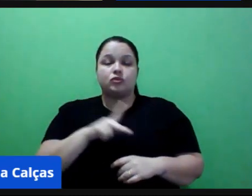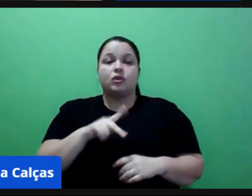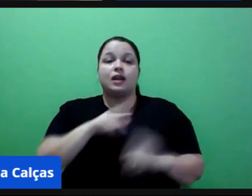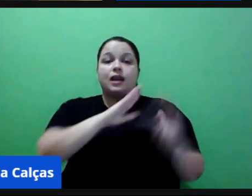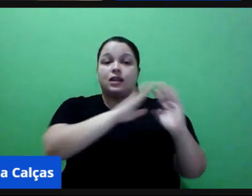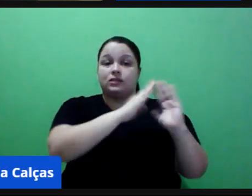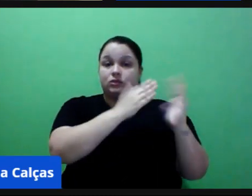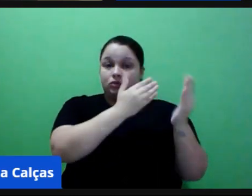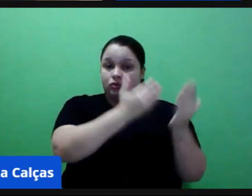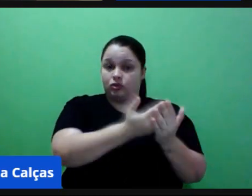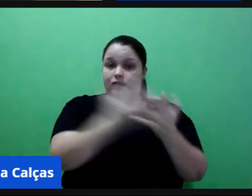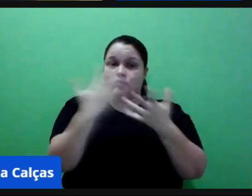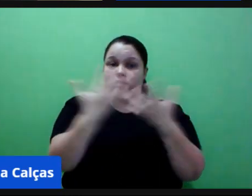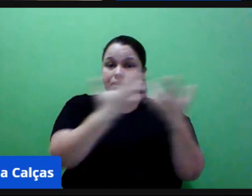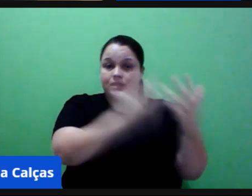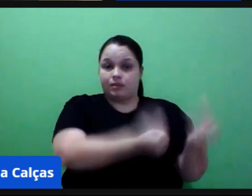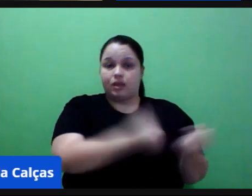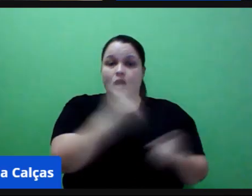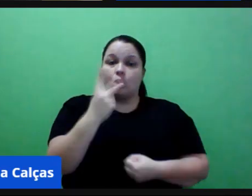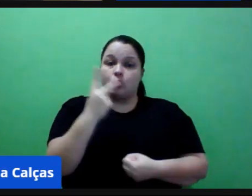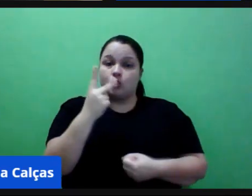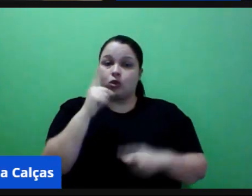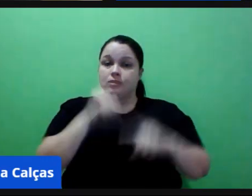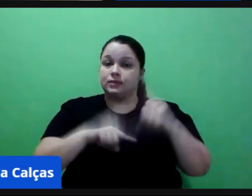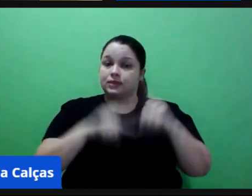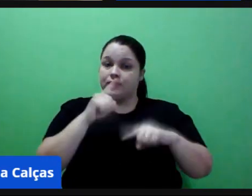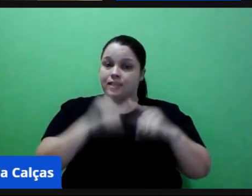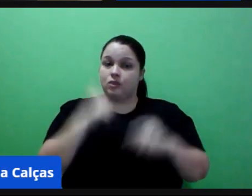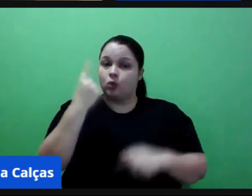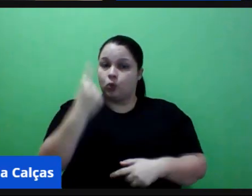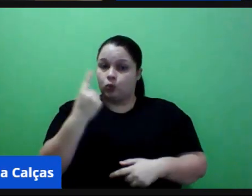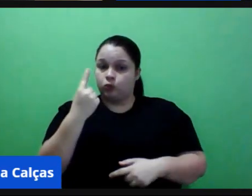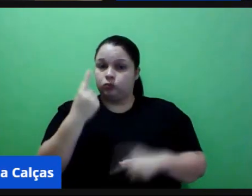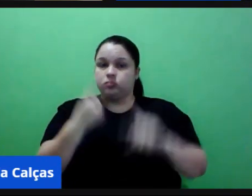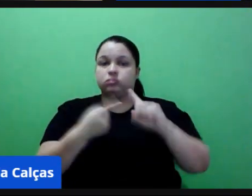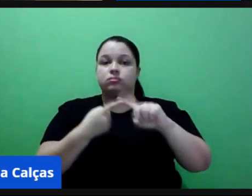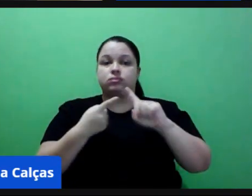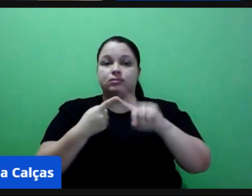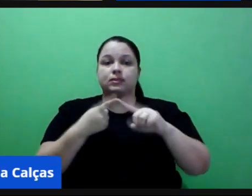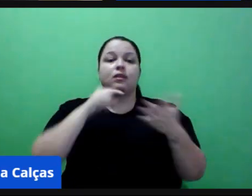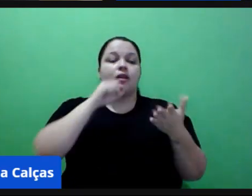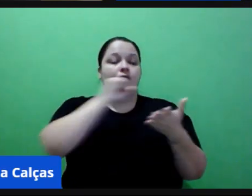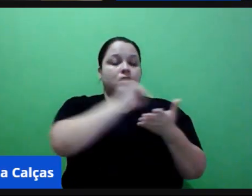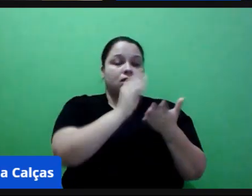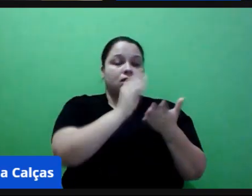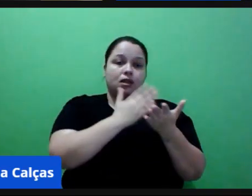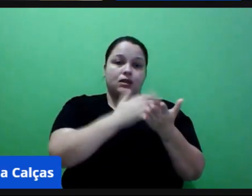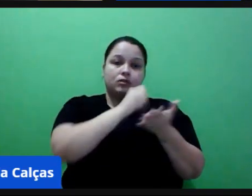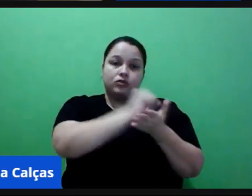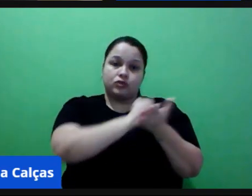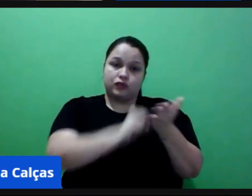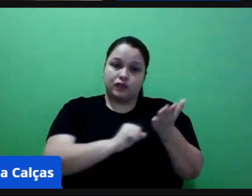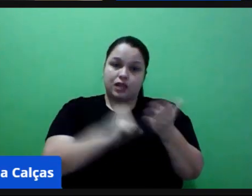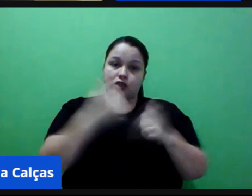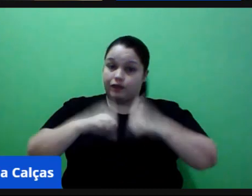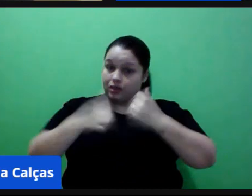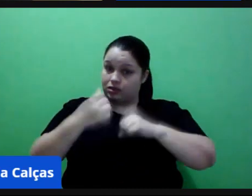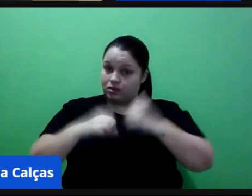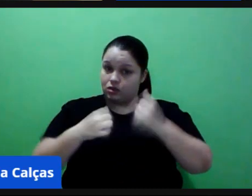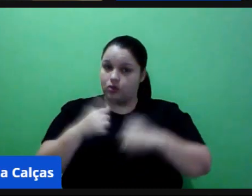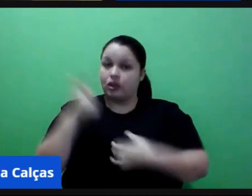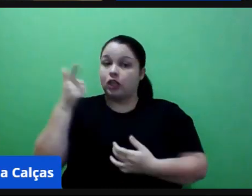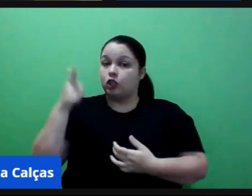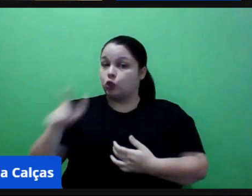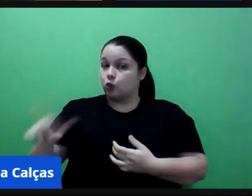escola 2 materiais. Um caderno de atividades diagnósticas e um outro caderno que nós